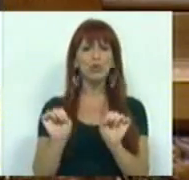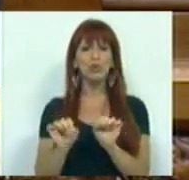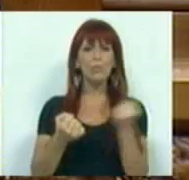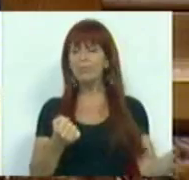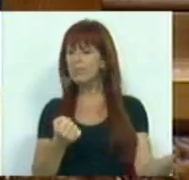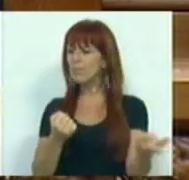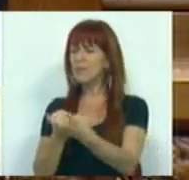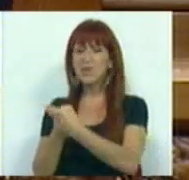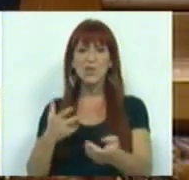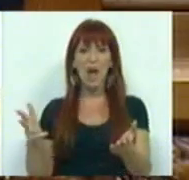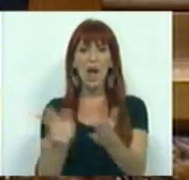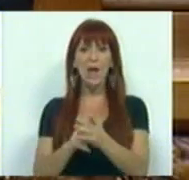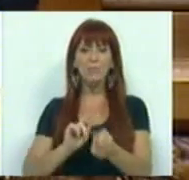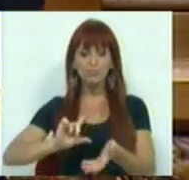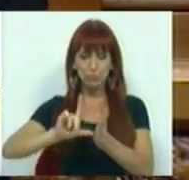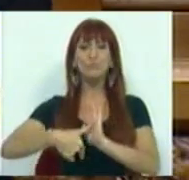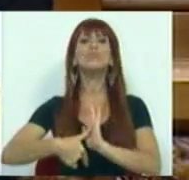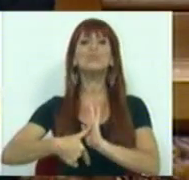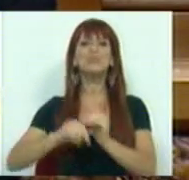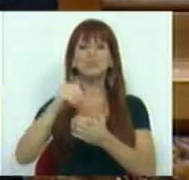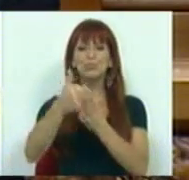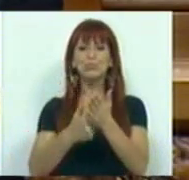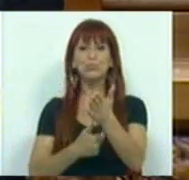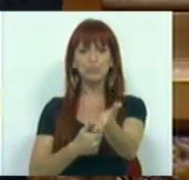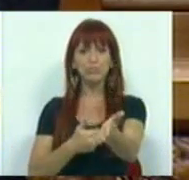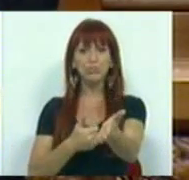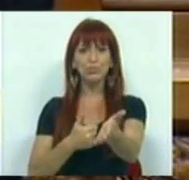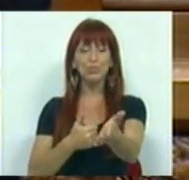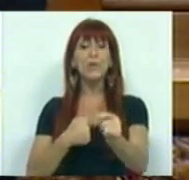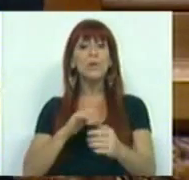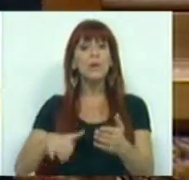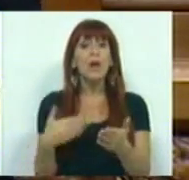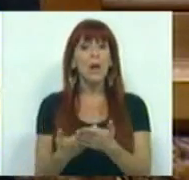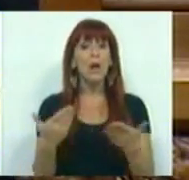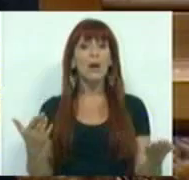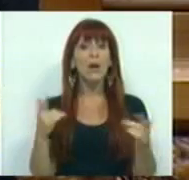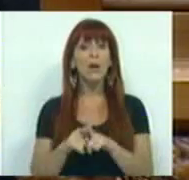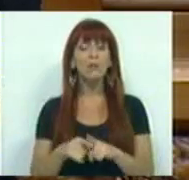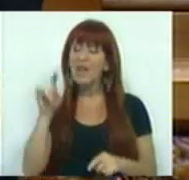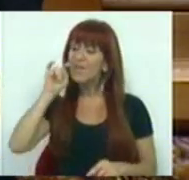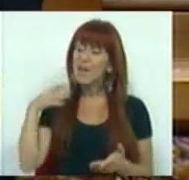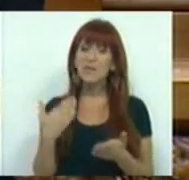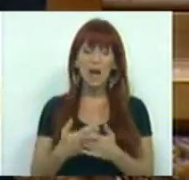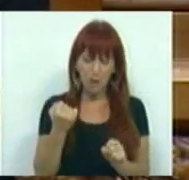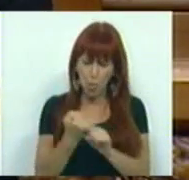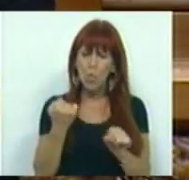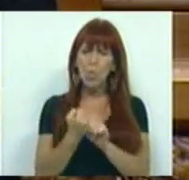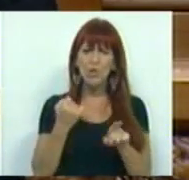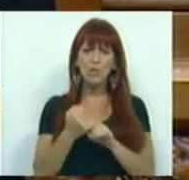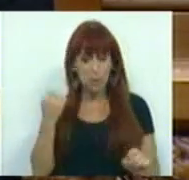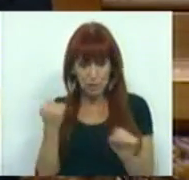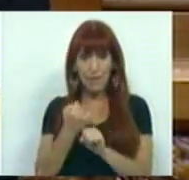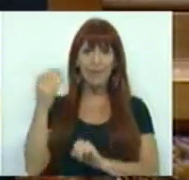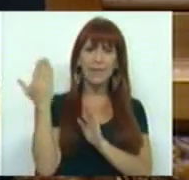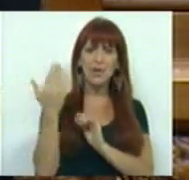partidos a aprovarem o projeto de resolução que propõe a defesa do emprego e do trabalho